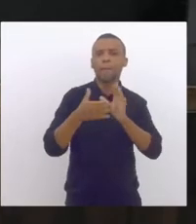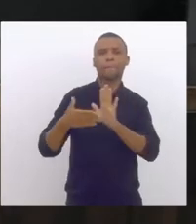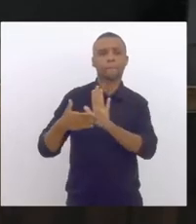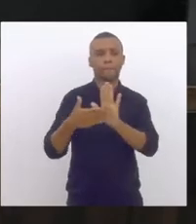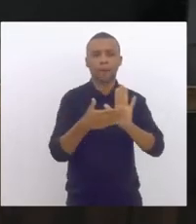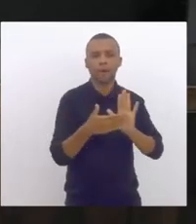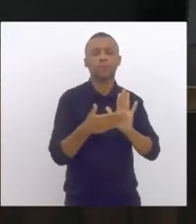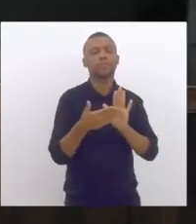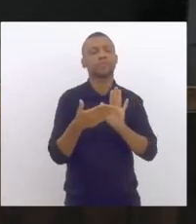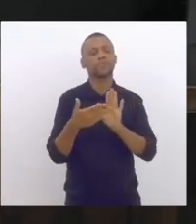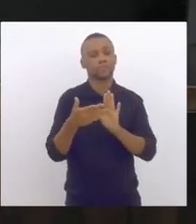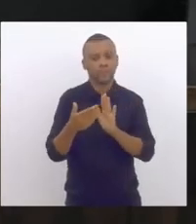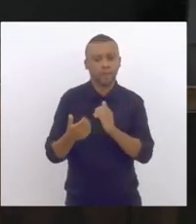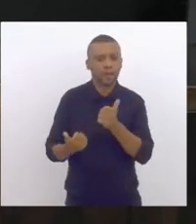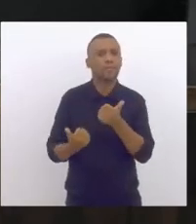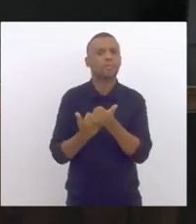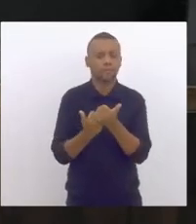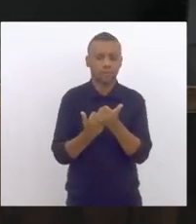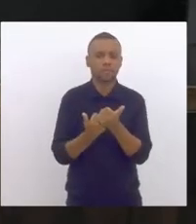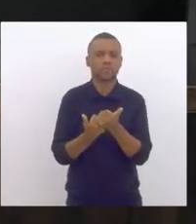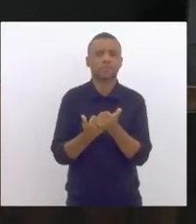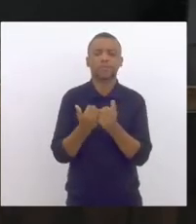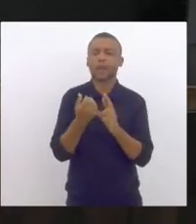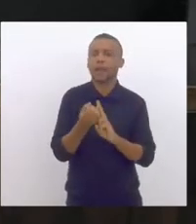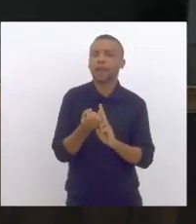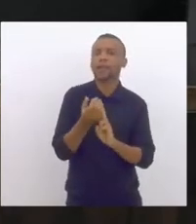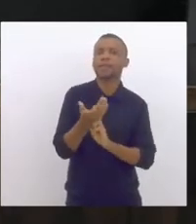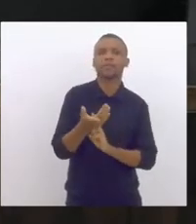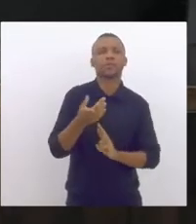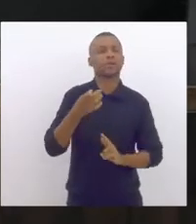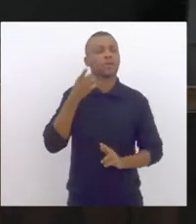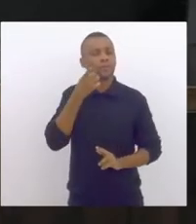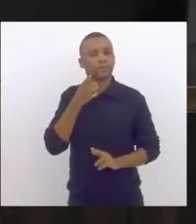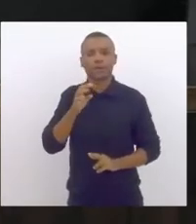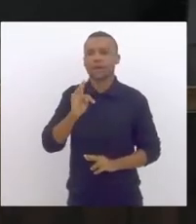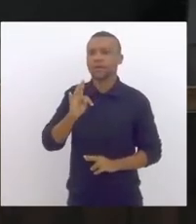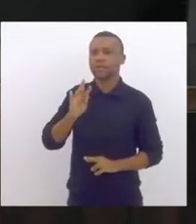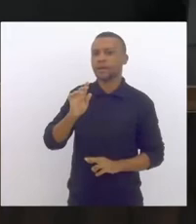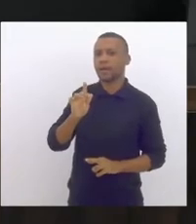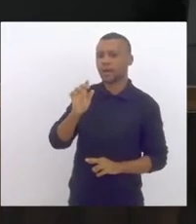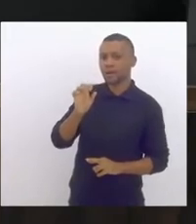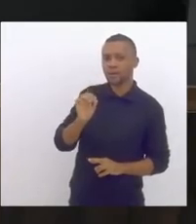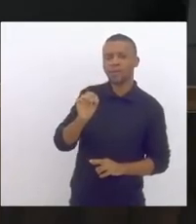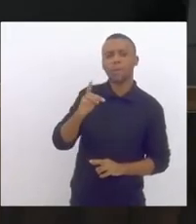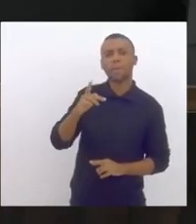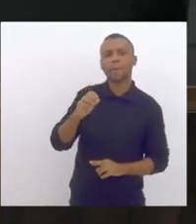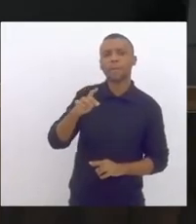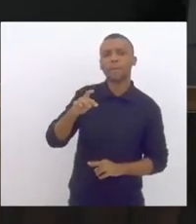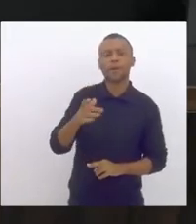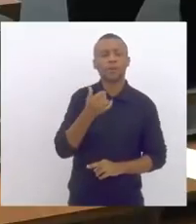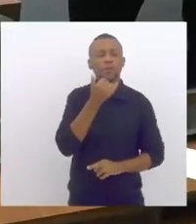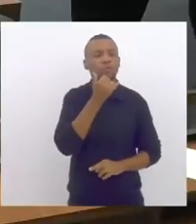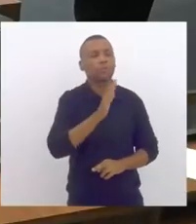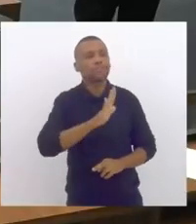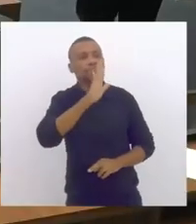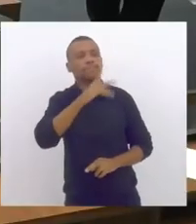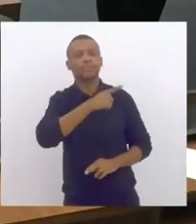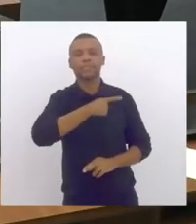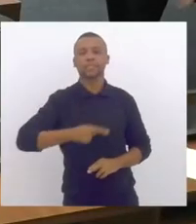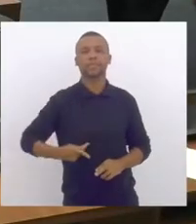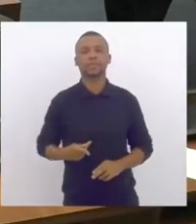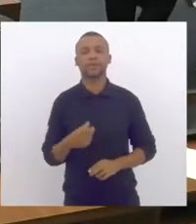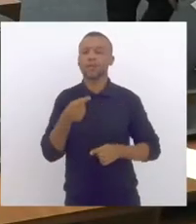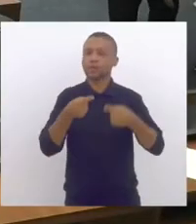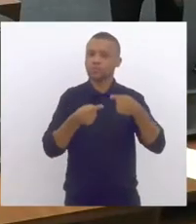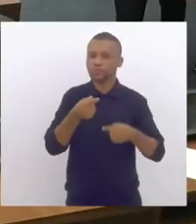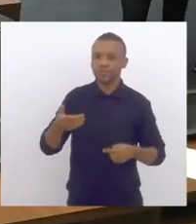Externas, favorável, relator deputado Tiago Pampolha. Em discussão. Não havendo o que queira discutir, encerra a discussão. Para discutir, deputado